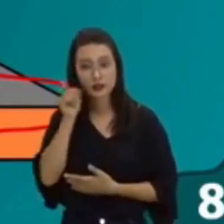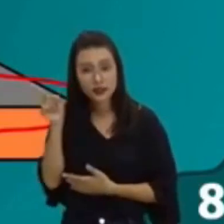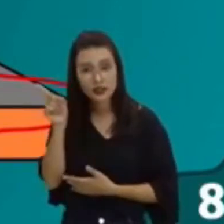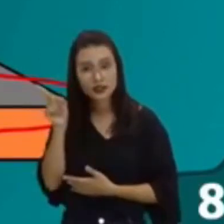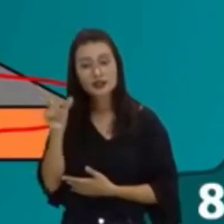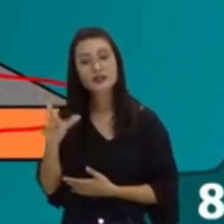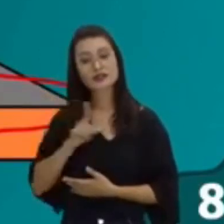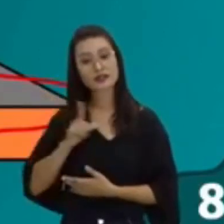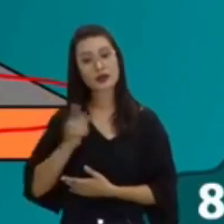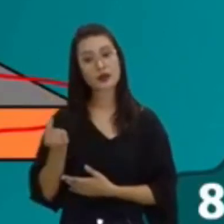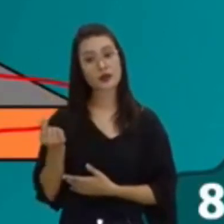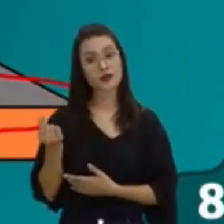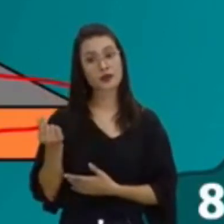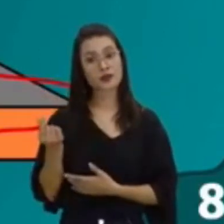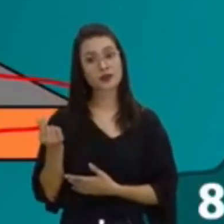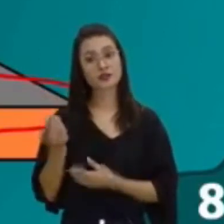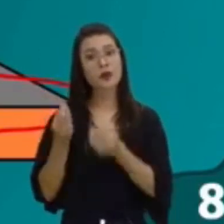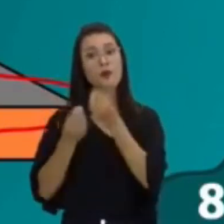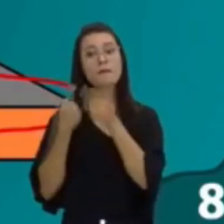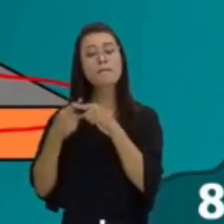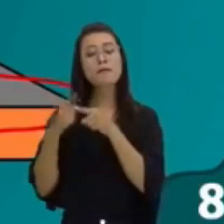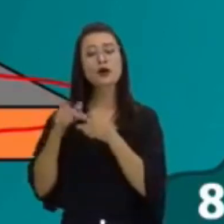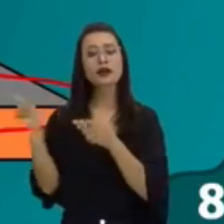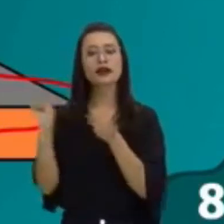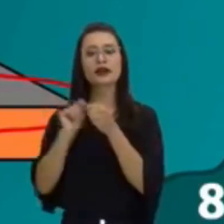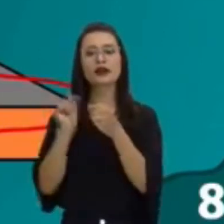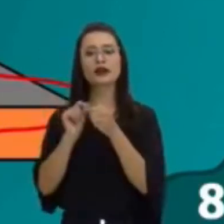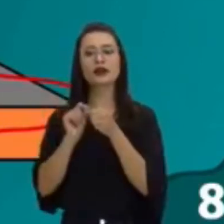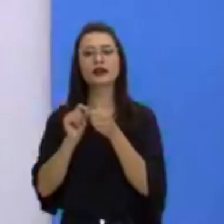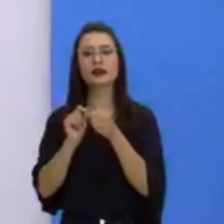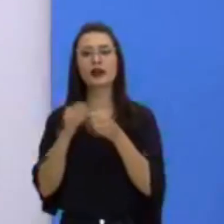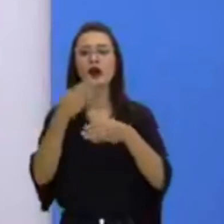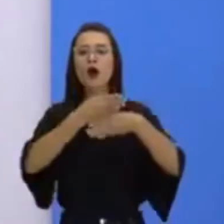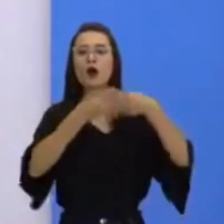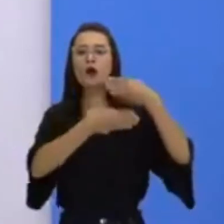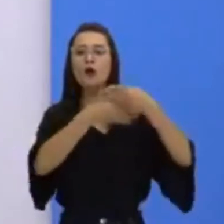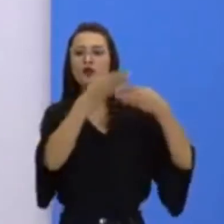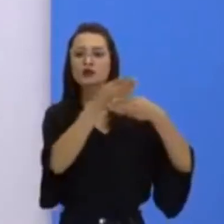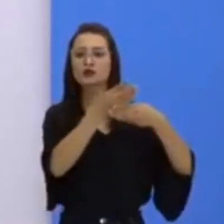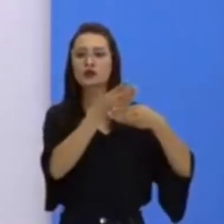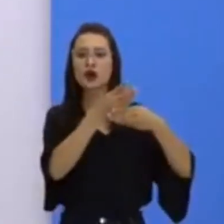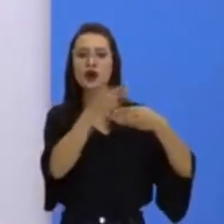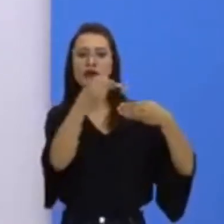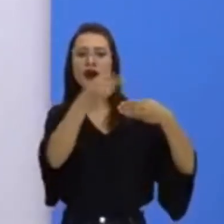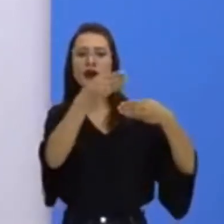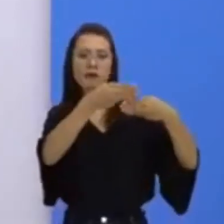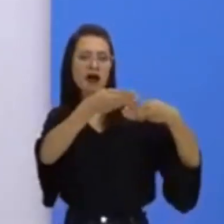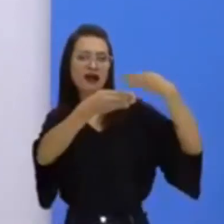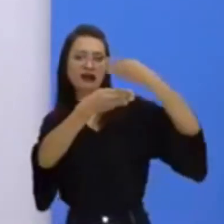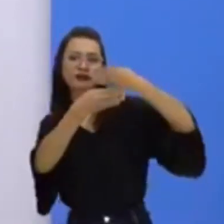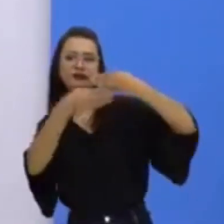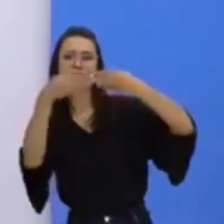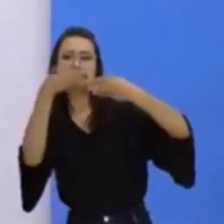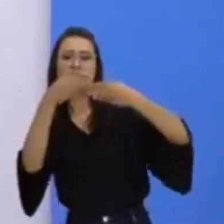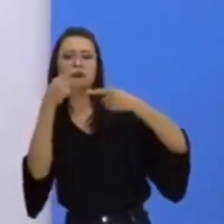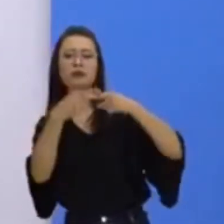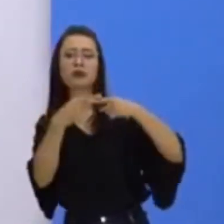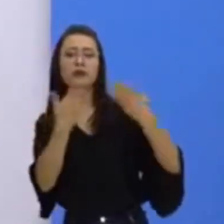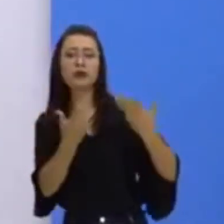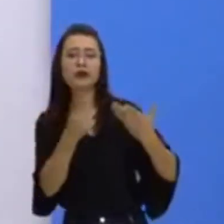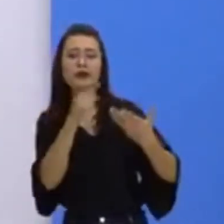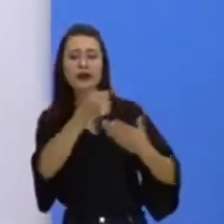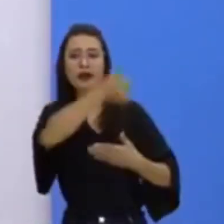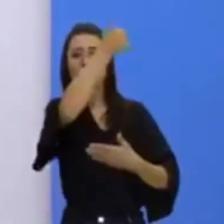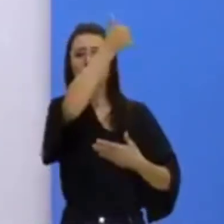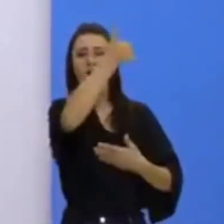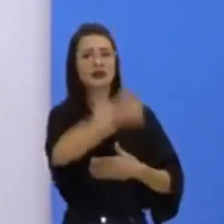um preço, né? Por que que a barragem é drenante? Por que que uma mineradora escolheria a barragem de